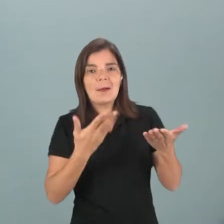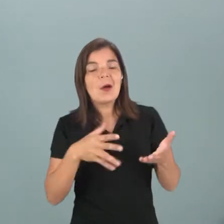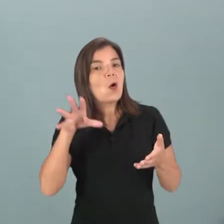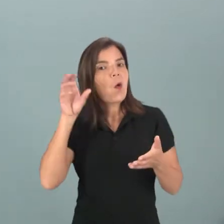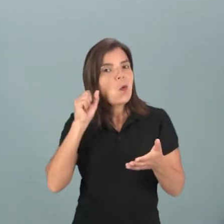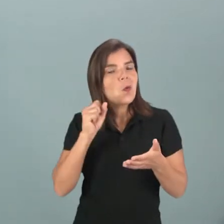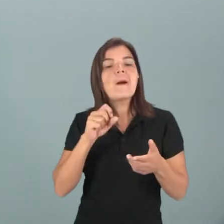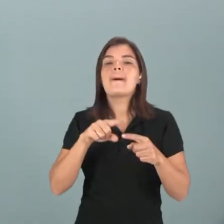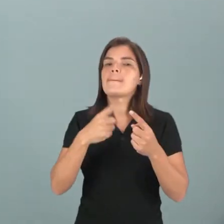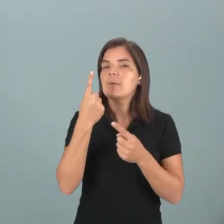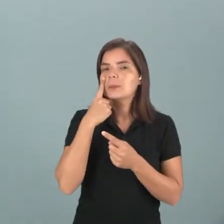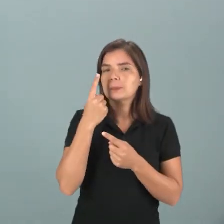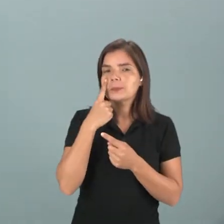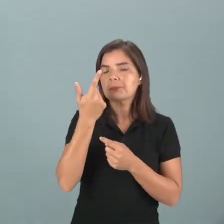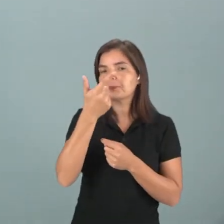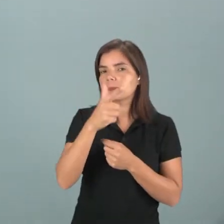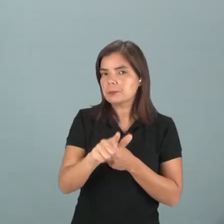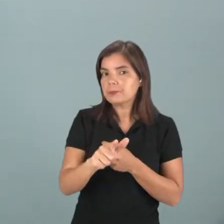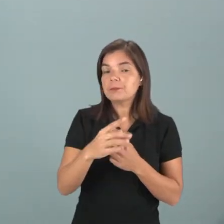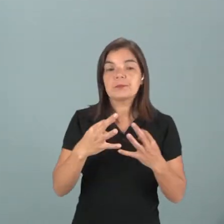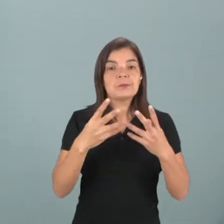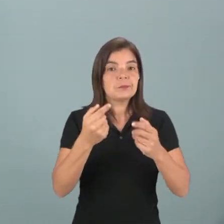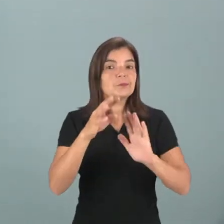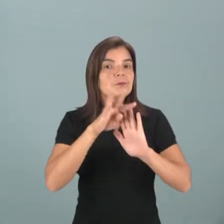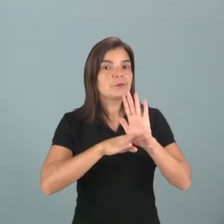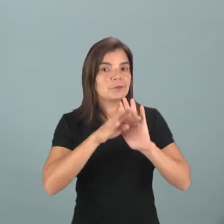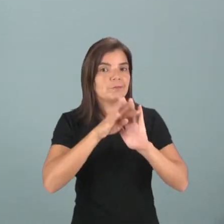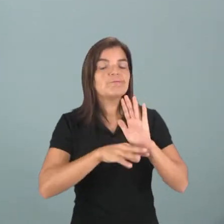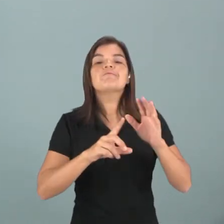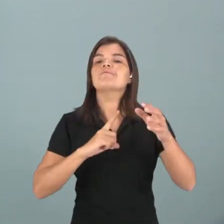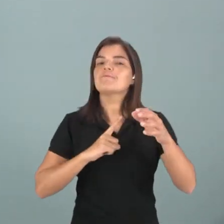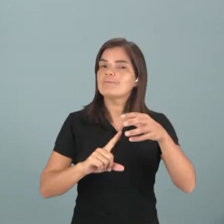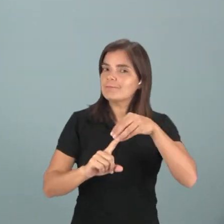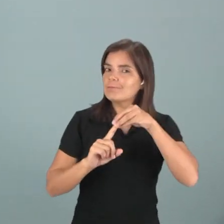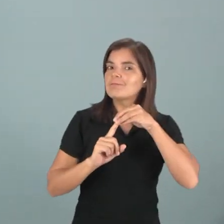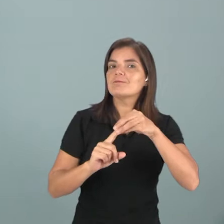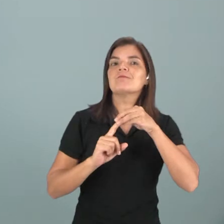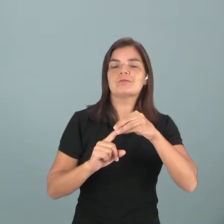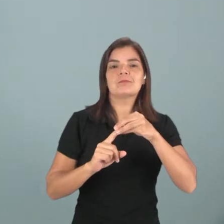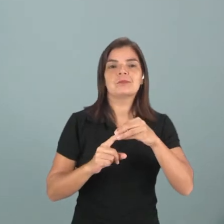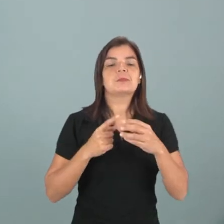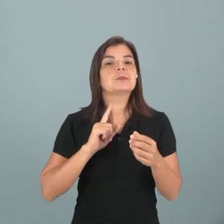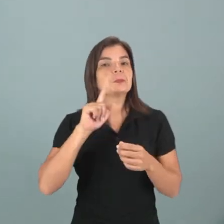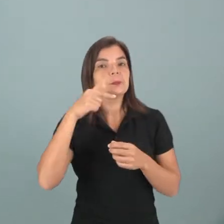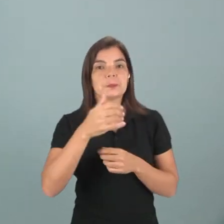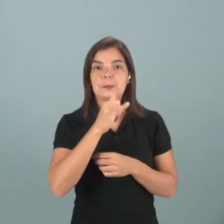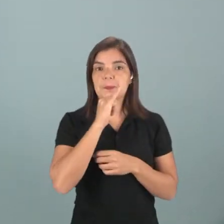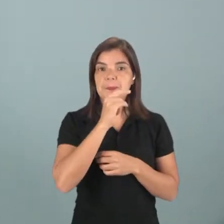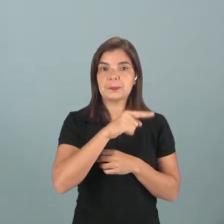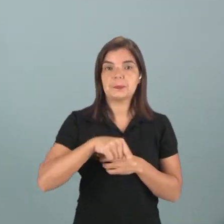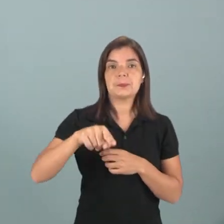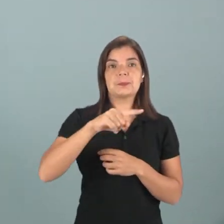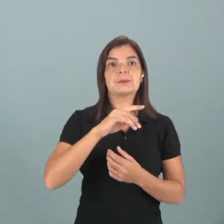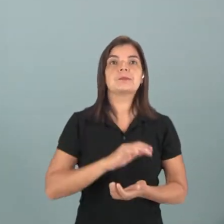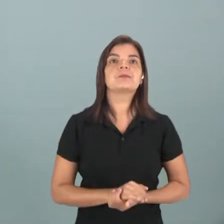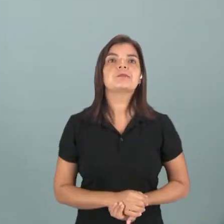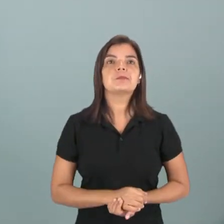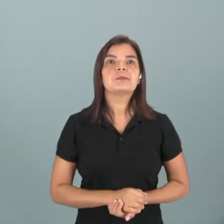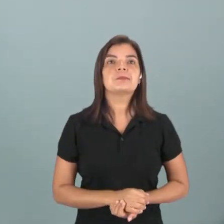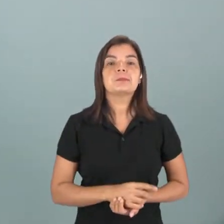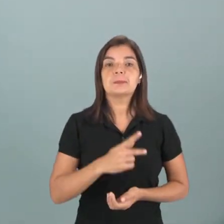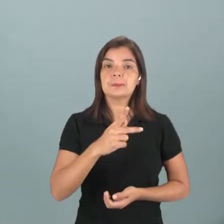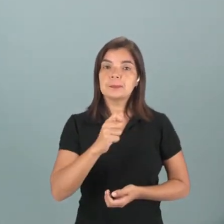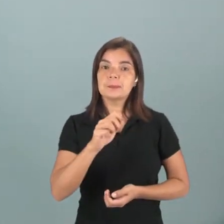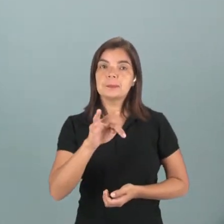Então, observem, mais uma vez, que todo texto tem uma intenção comunicativa. Vou dar outro exemplo para vocês. Olha